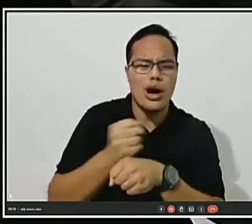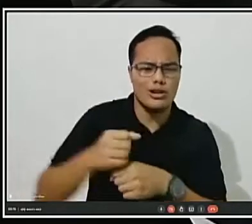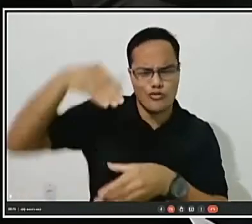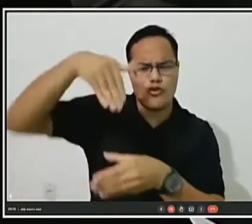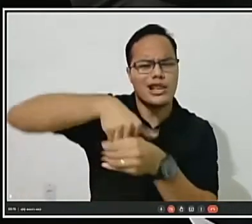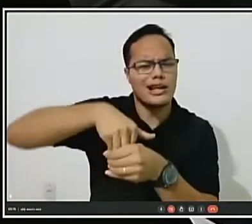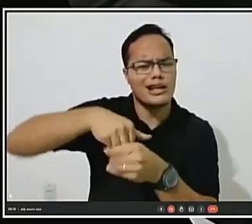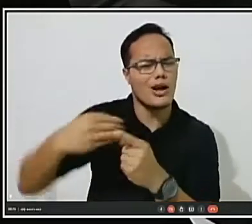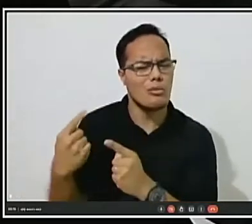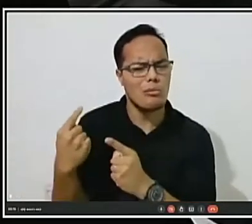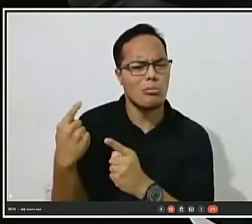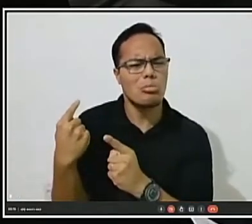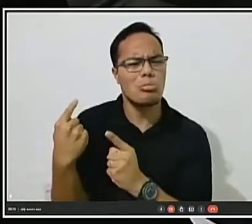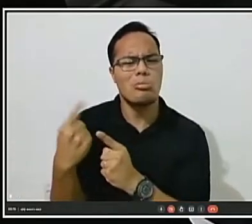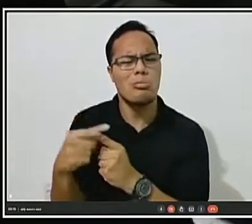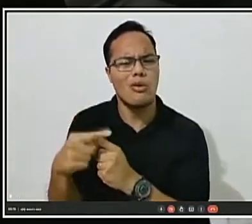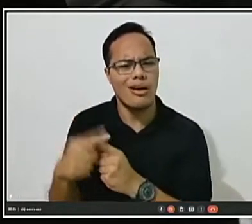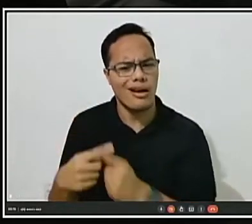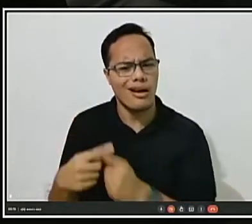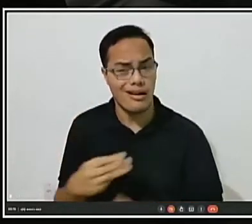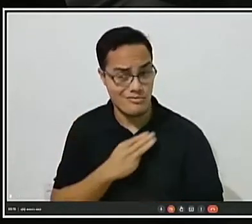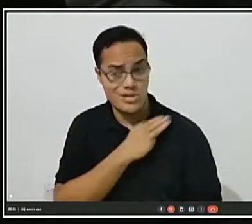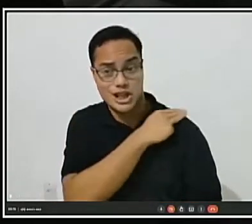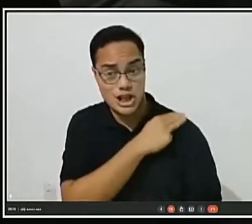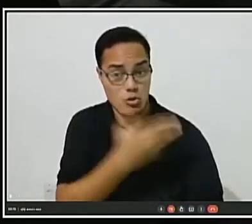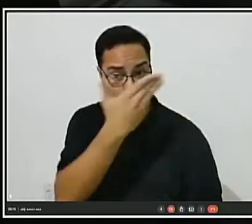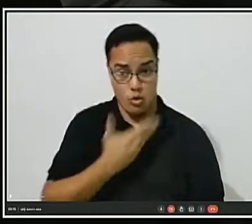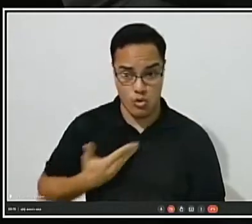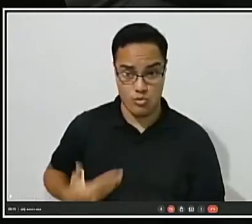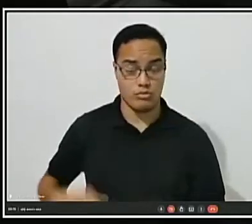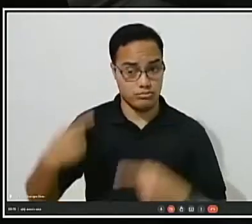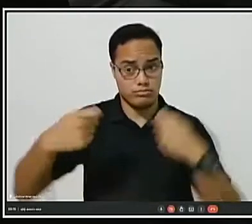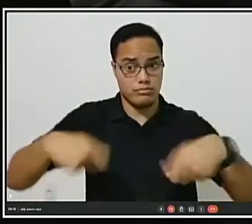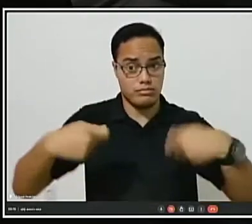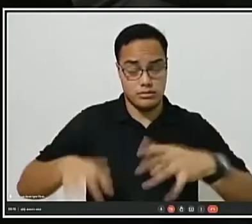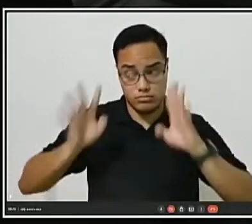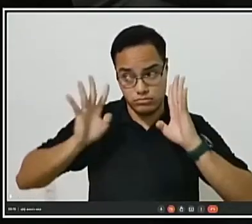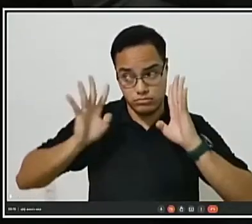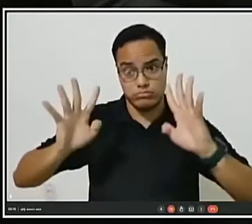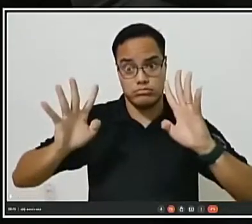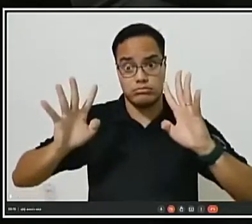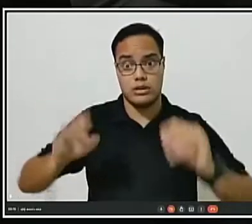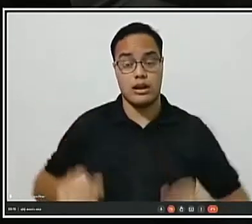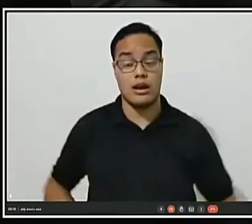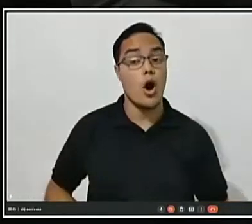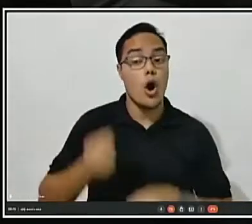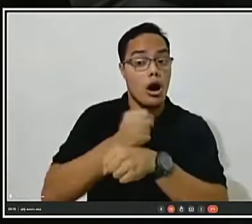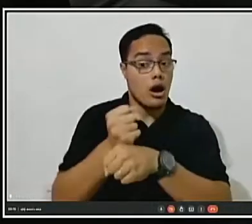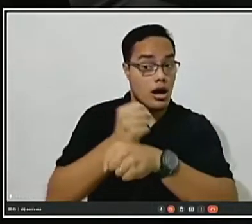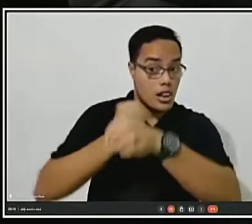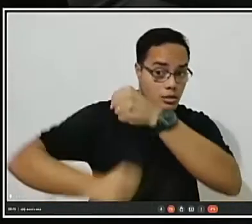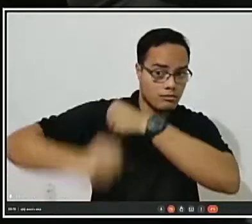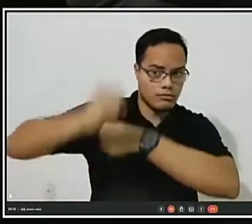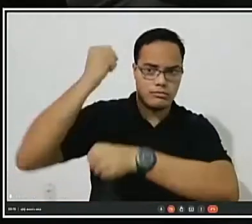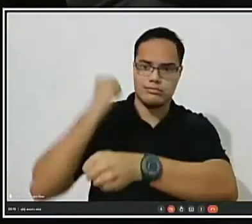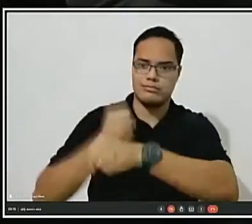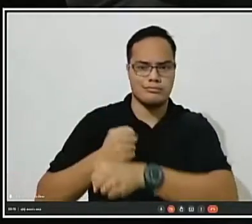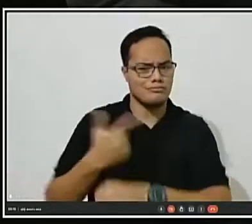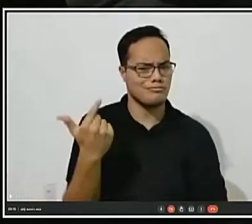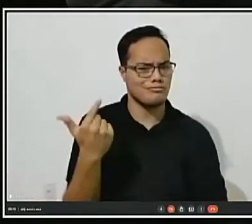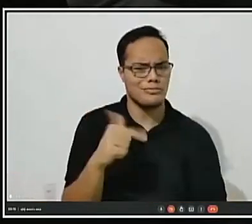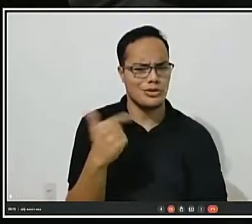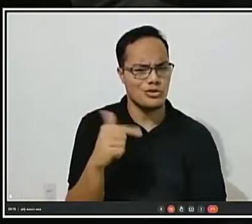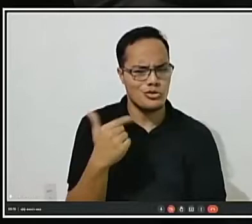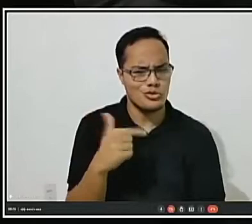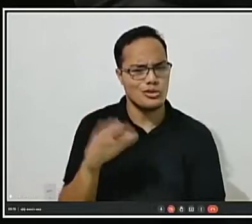deixar o Ministério Público ciente disso. Ano passado, 2021, não teve eleição, não teve sopão. 2020 teve